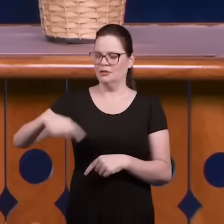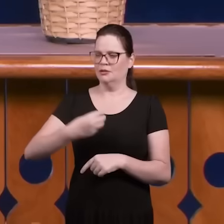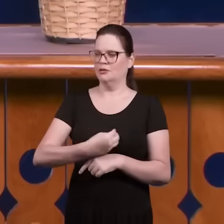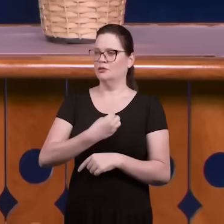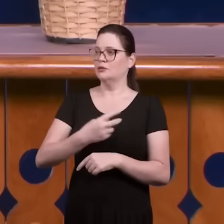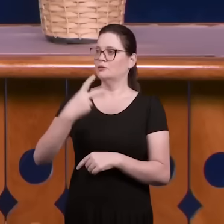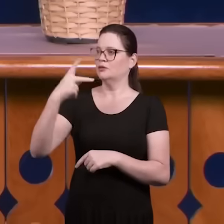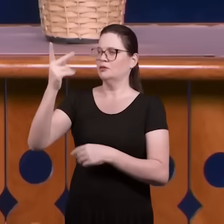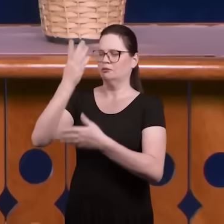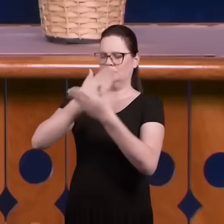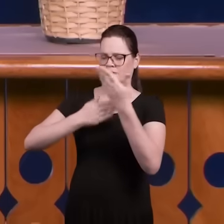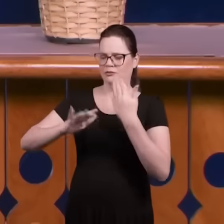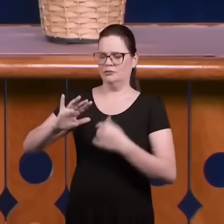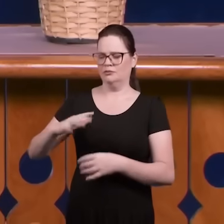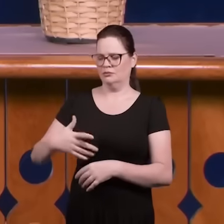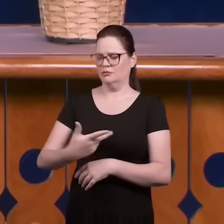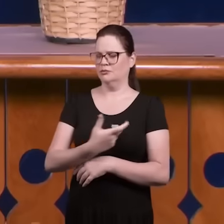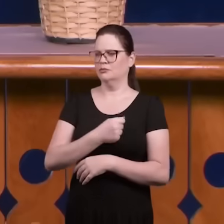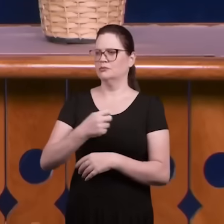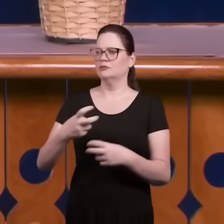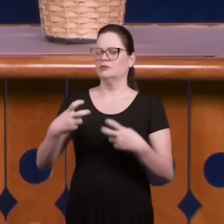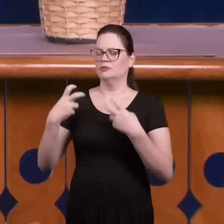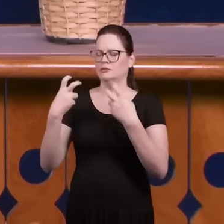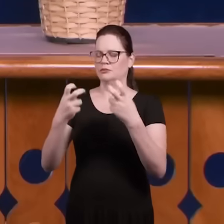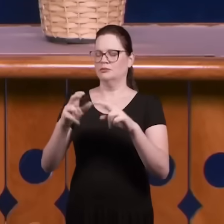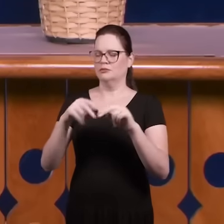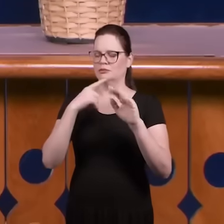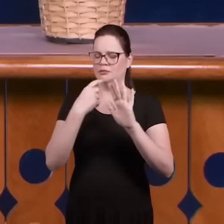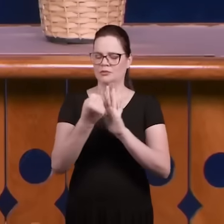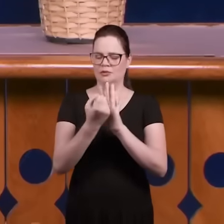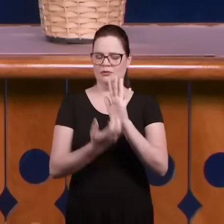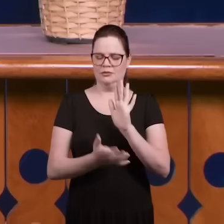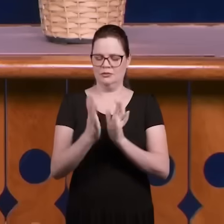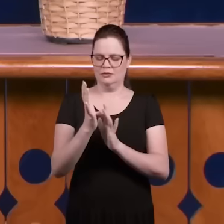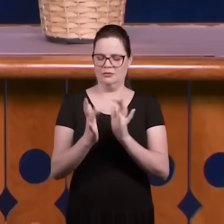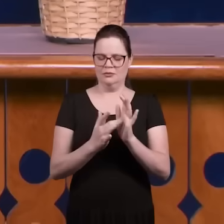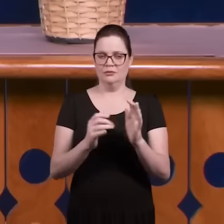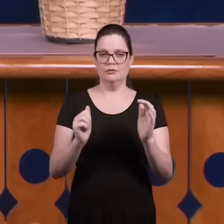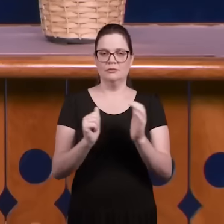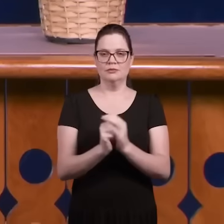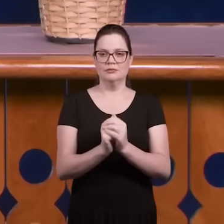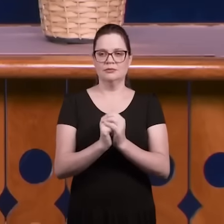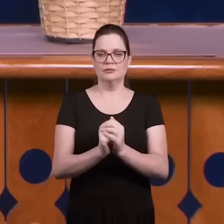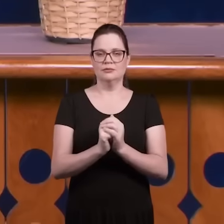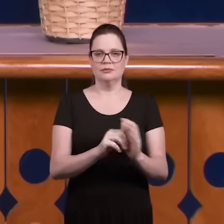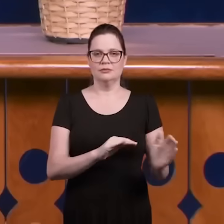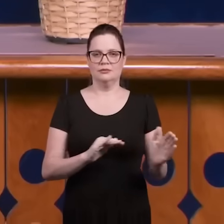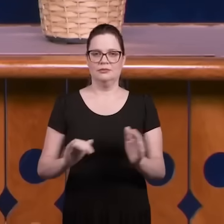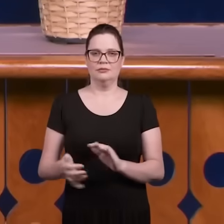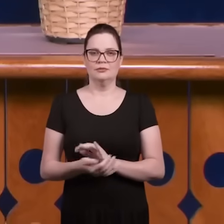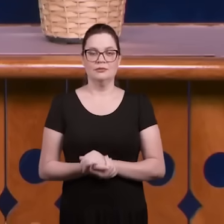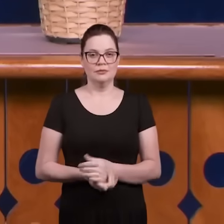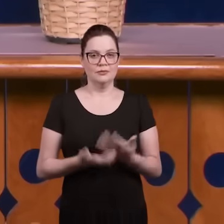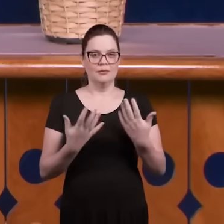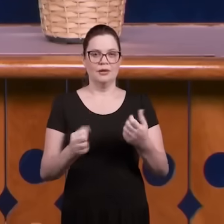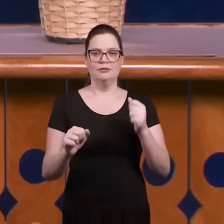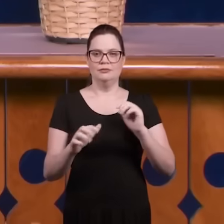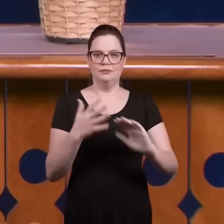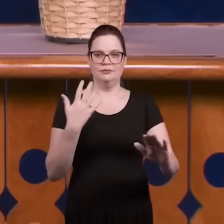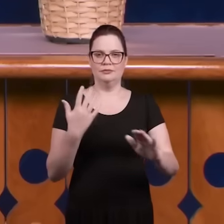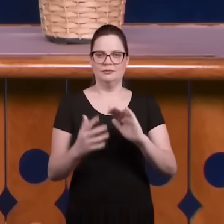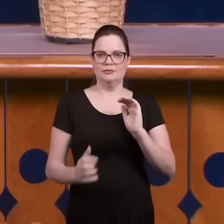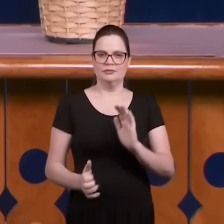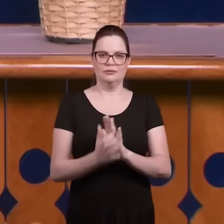a Tua salvação mais uma vez. Clamamos assim pelo sangue de Jesus. Amém. Nós vamos cantar agora